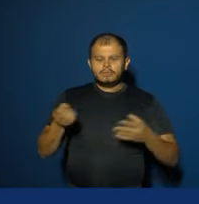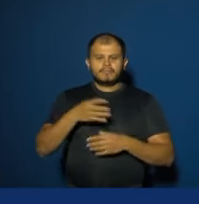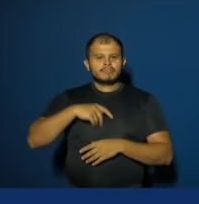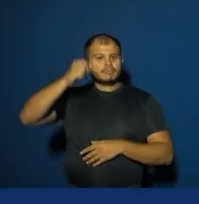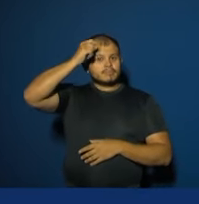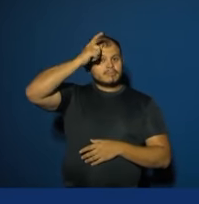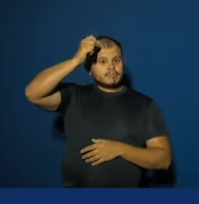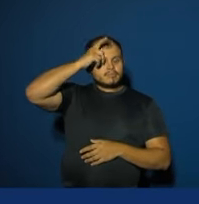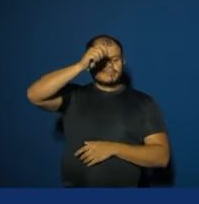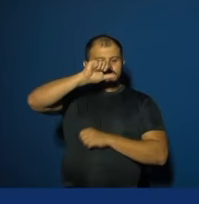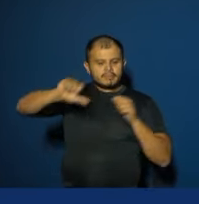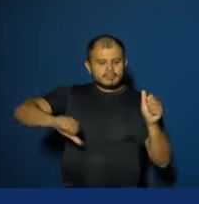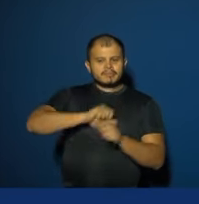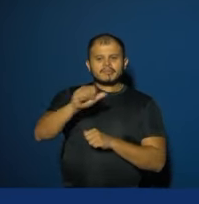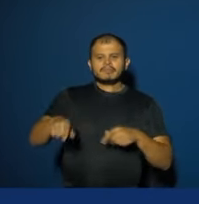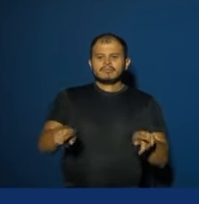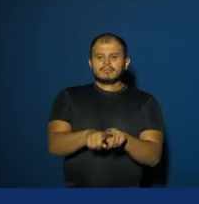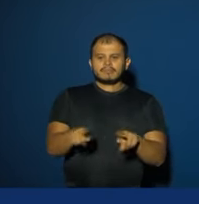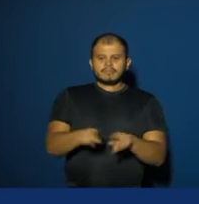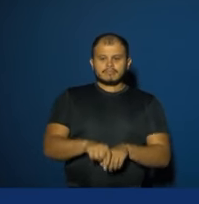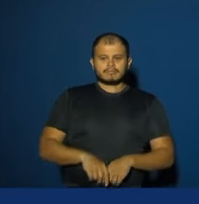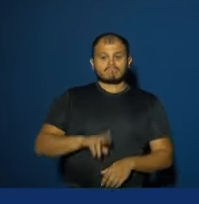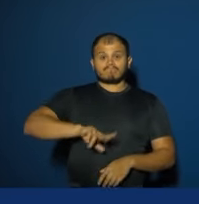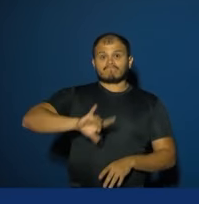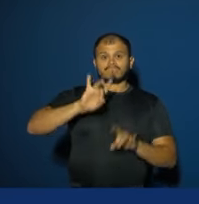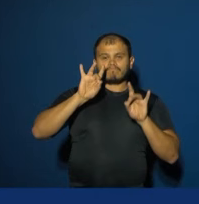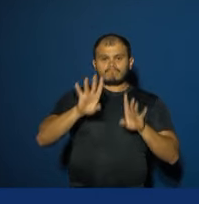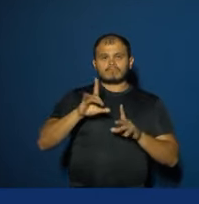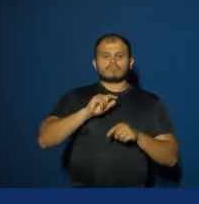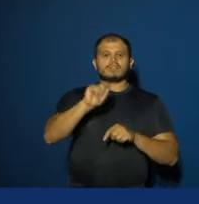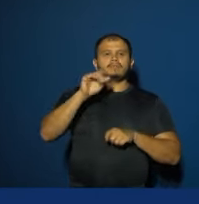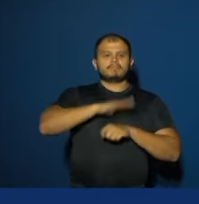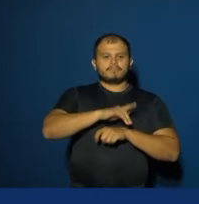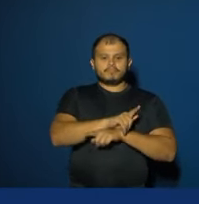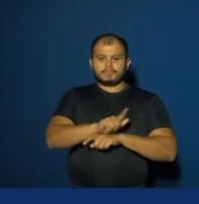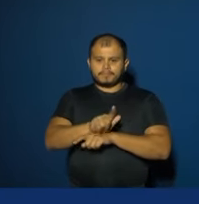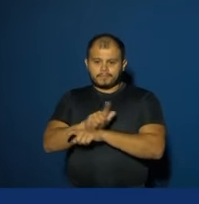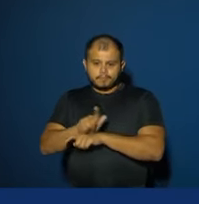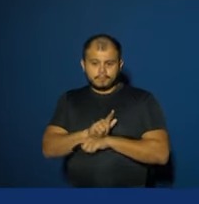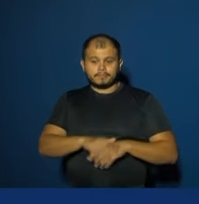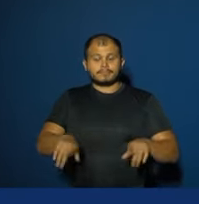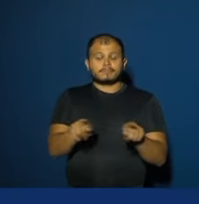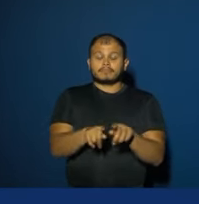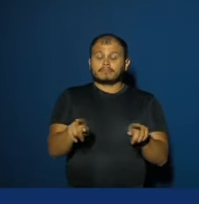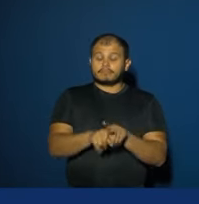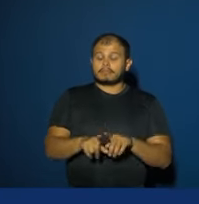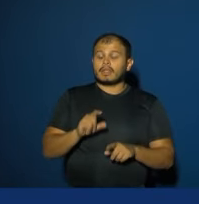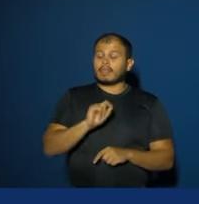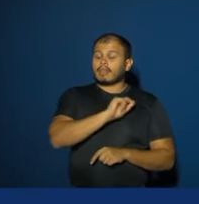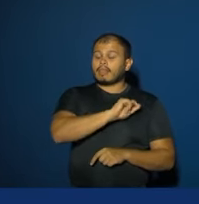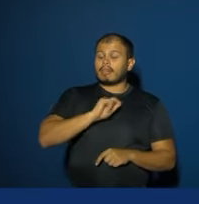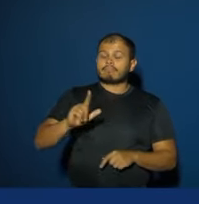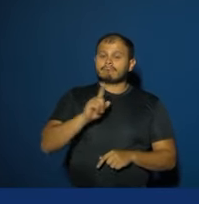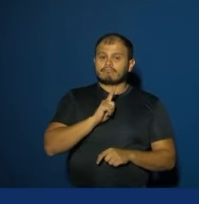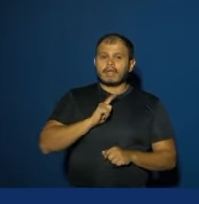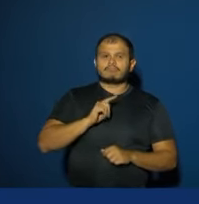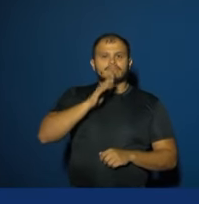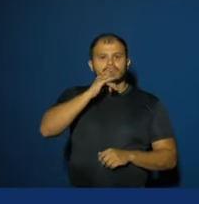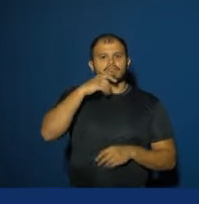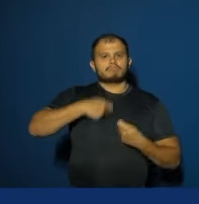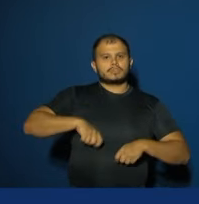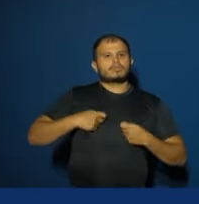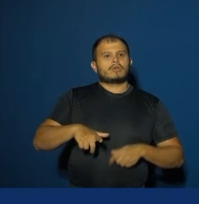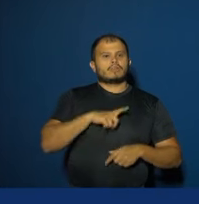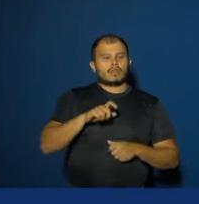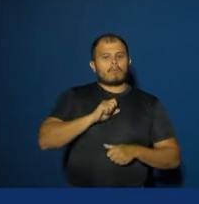culturais ali dentro também n não só do do Management né mas quando a gente olha né todo o nível de funcionário também teve que passar por